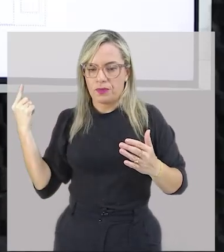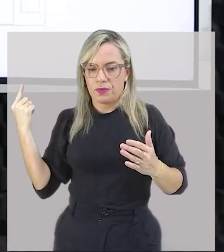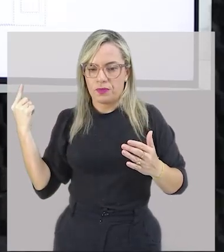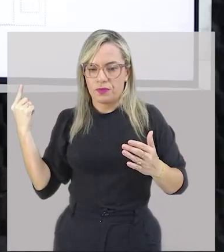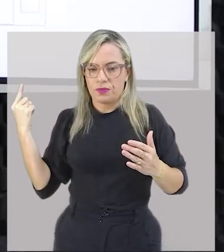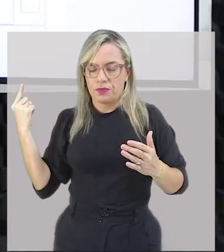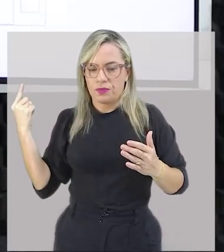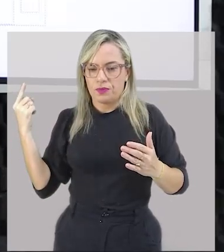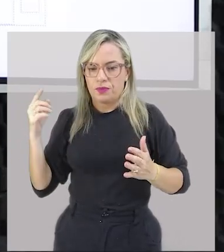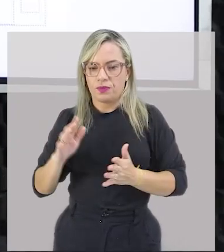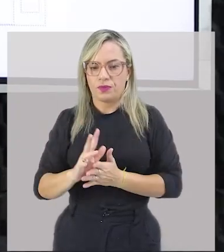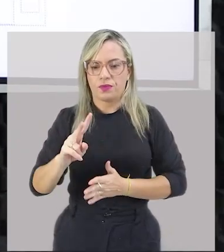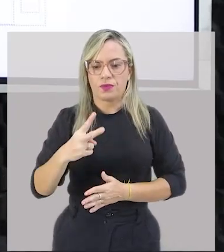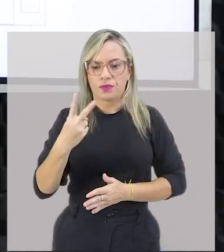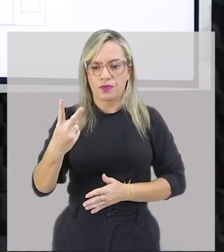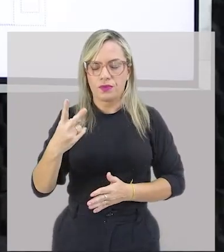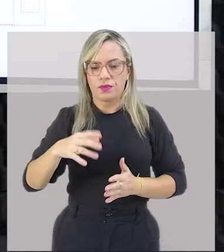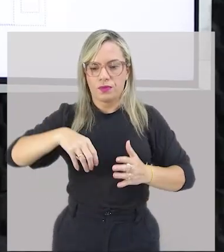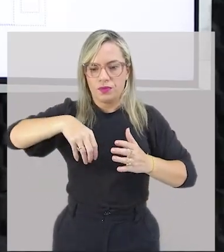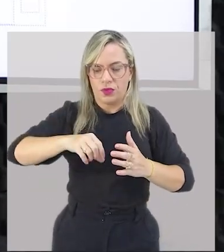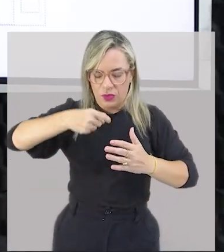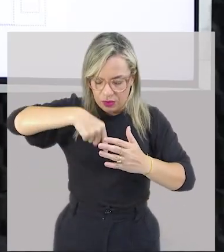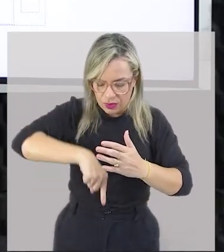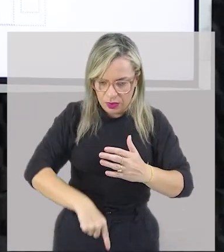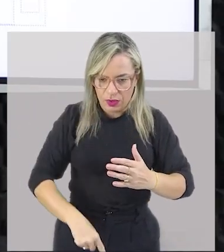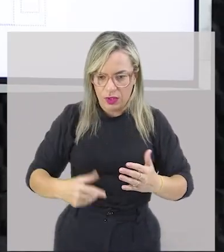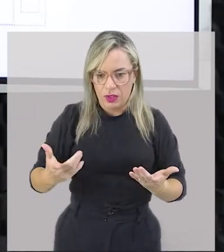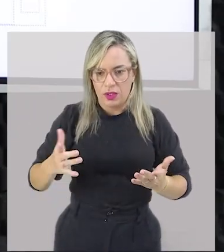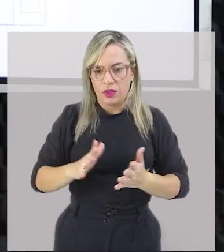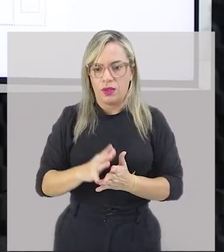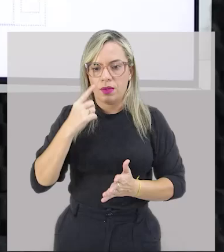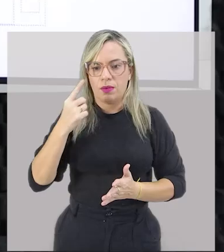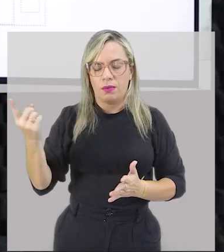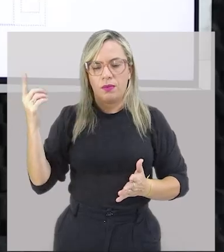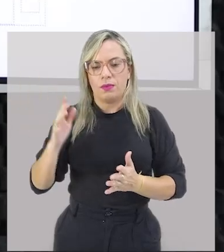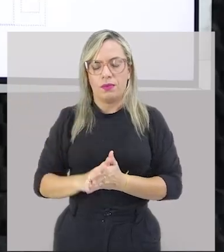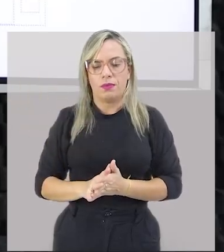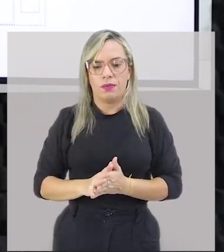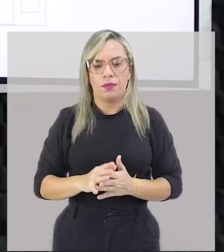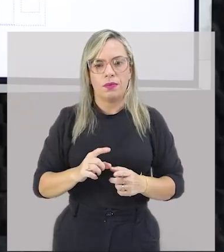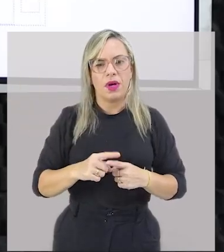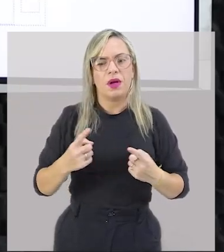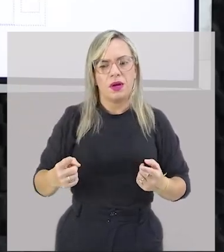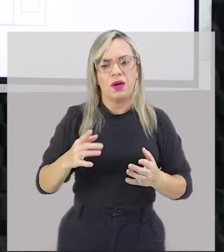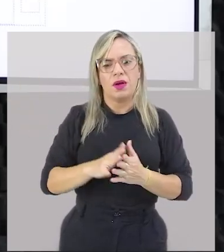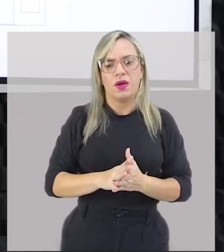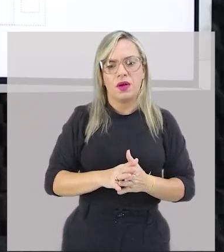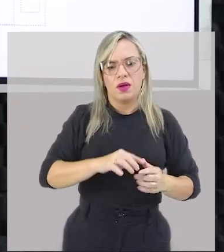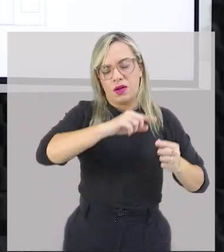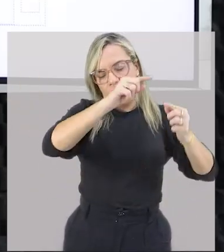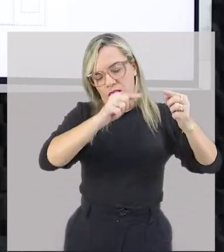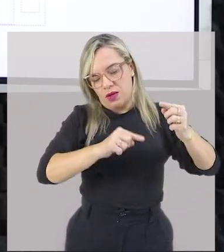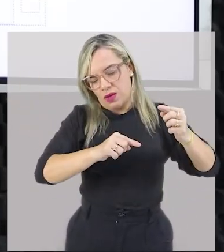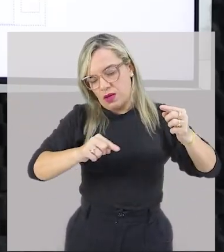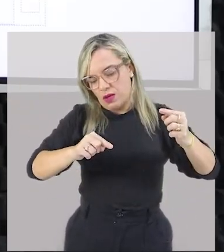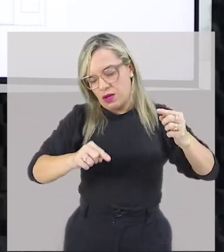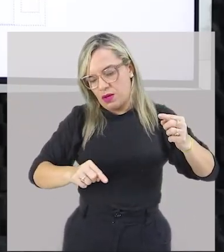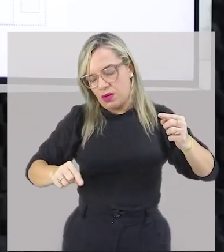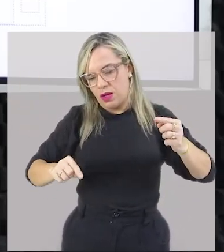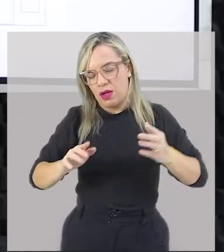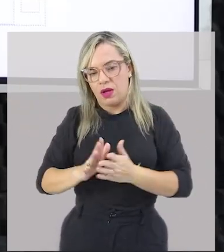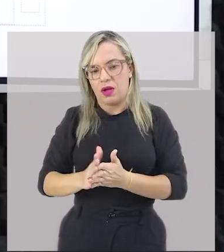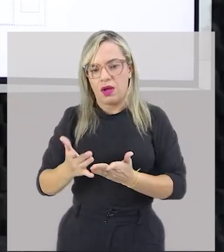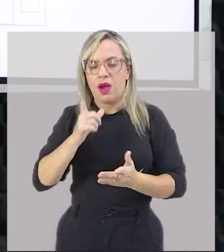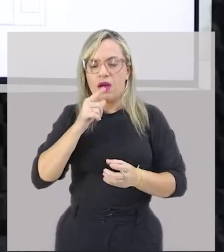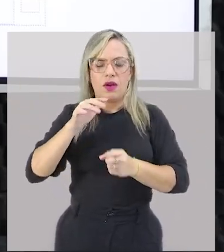é o registro número 2. Apesar de ter essas curvinhas aqui, gente, ó, mas a água ela faz pressão em tudo. Então, quanto mais